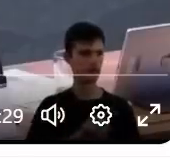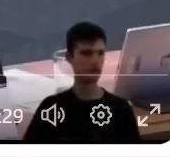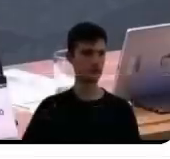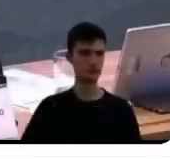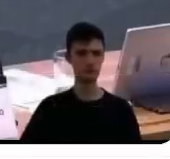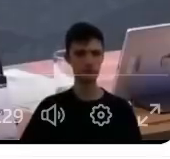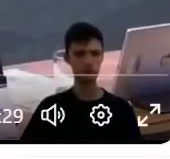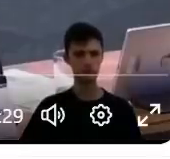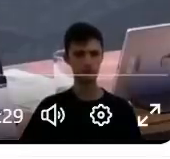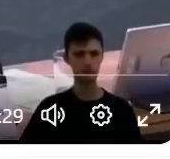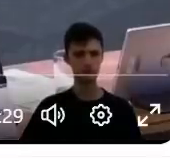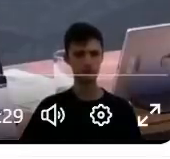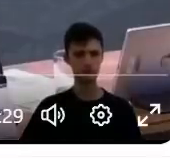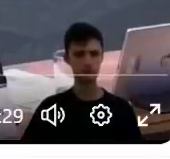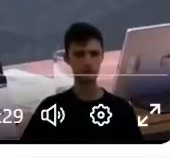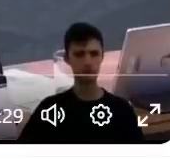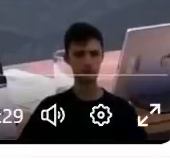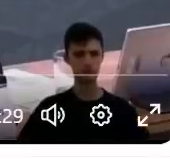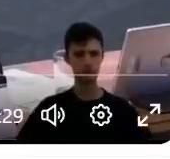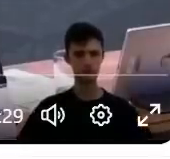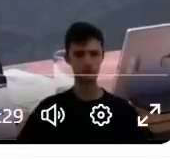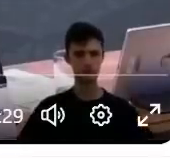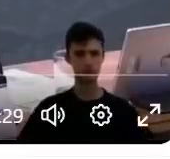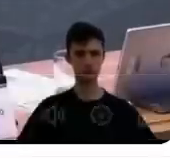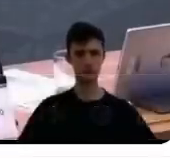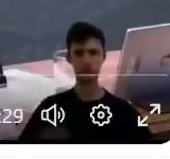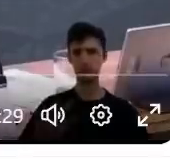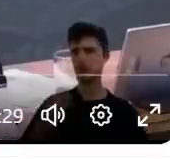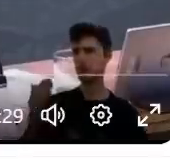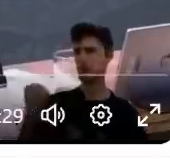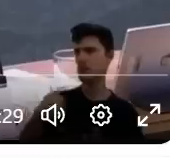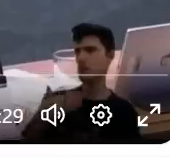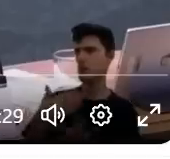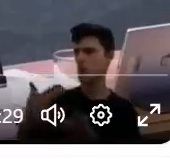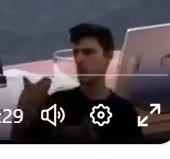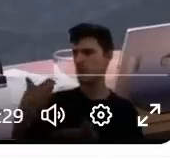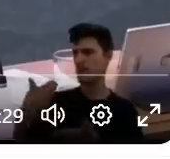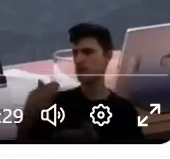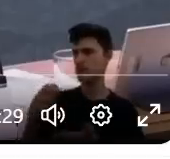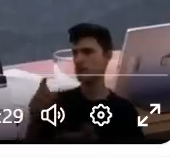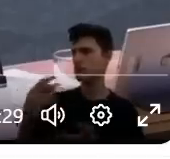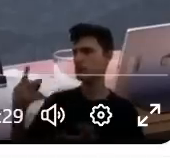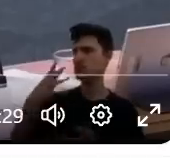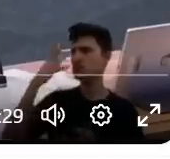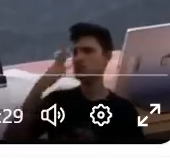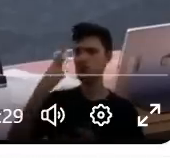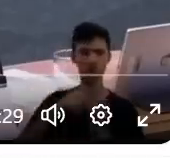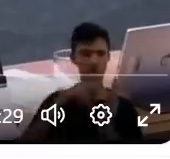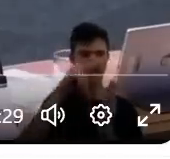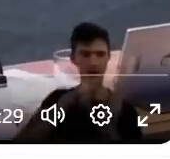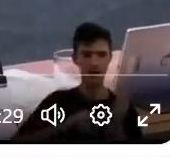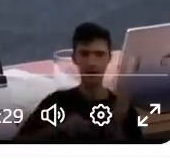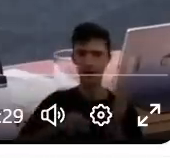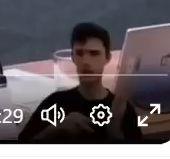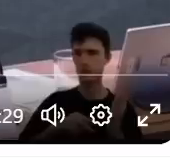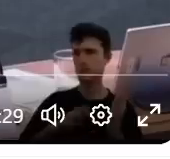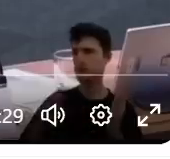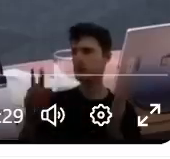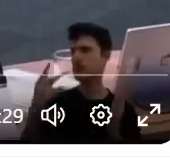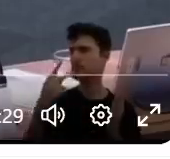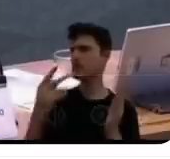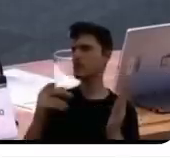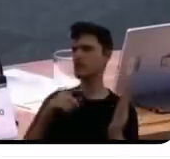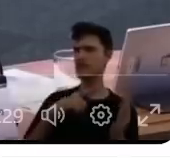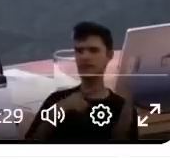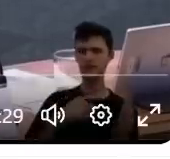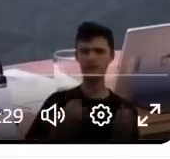da oitiva Quando o senhor leu um discurso O senhor falou que teve um pressentimento